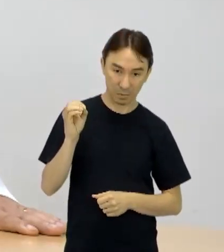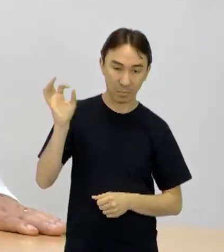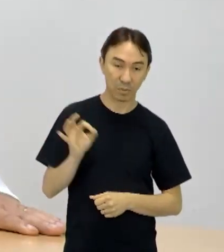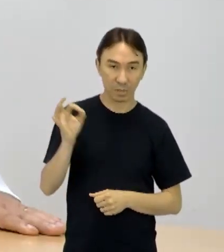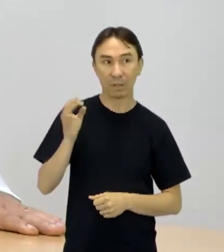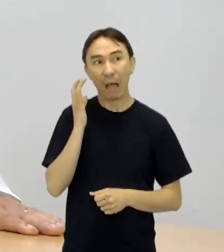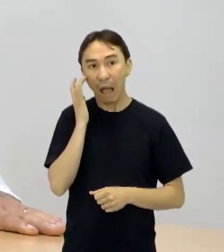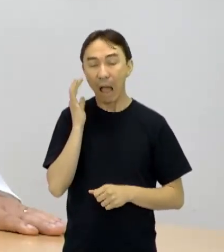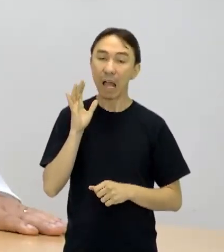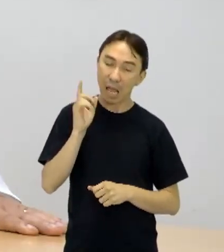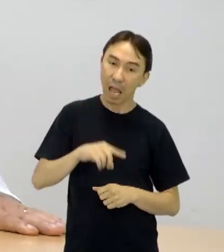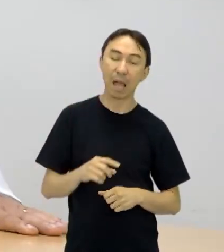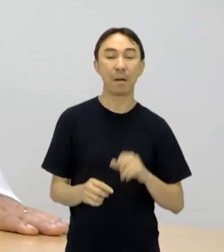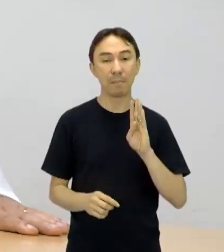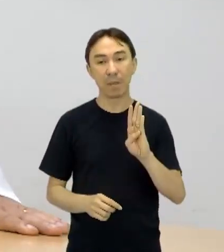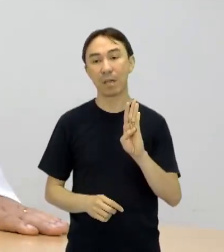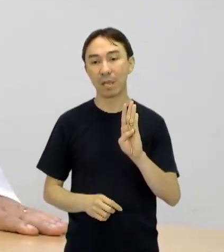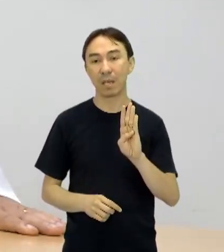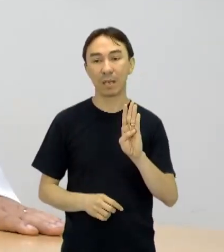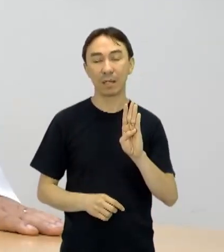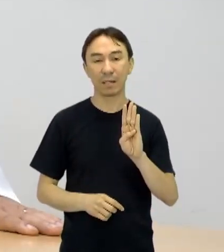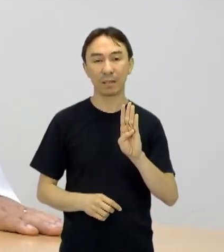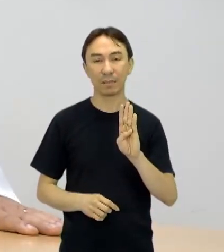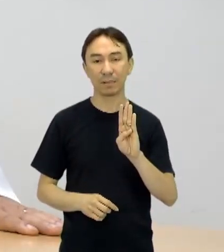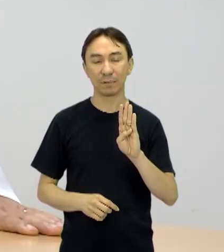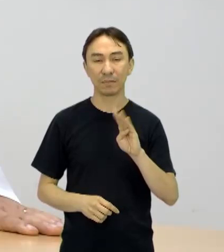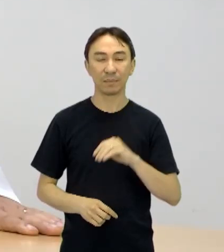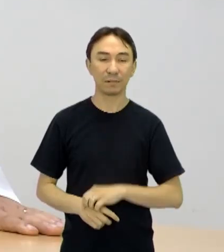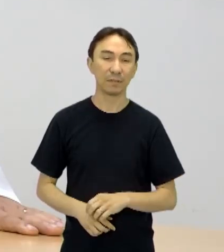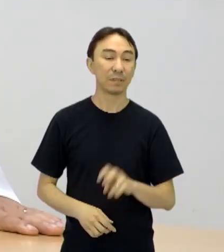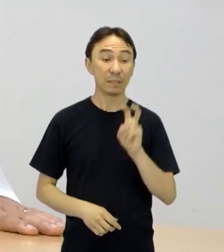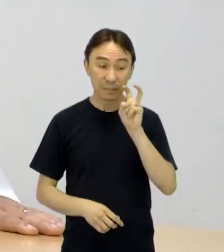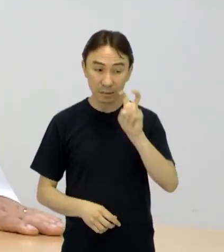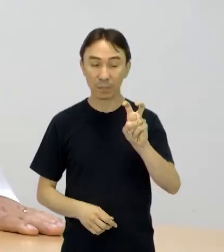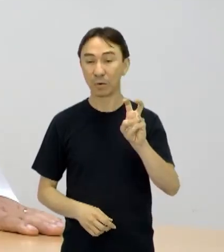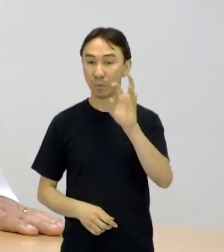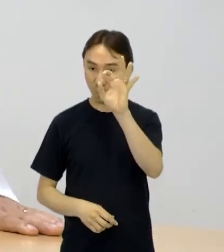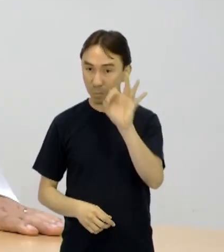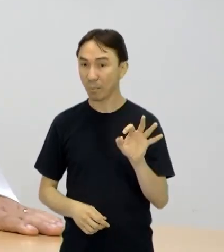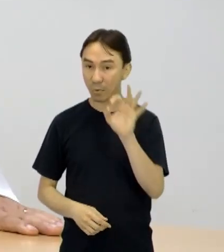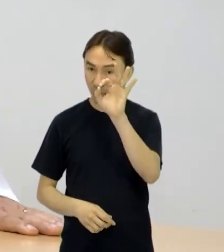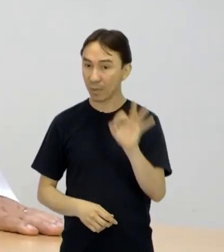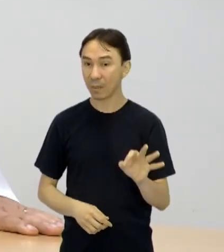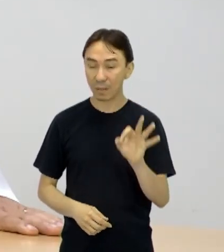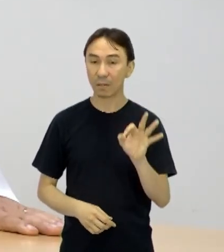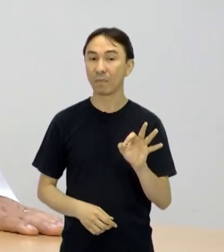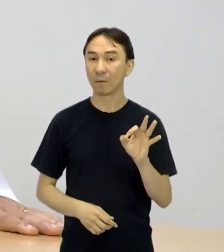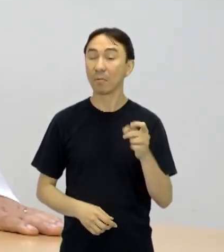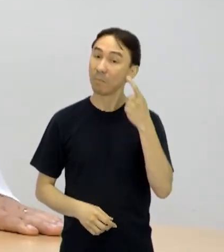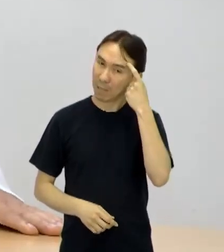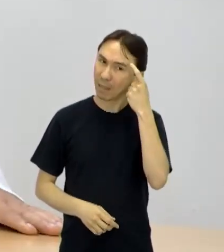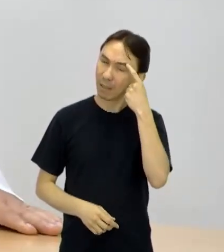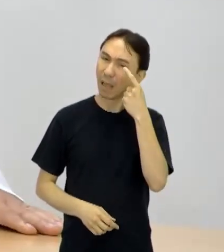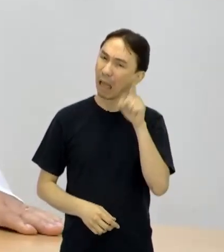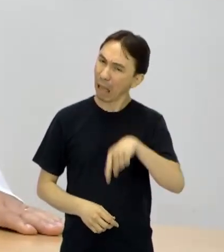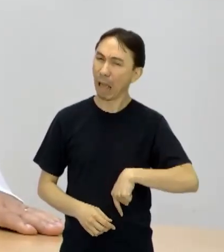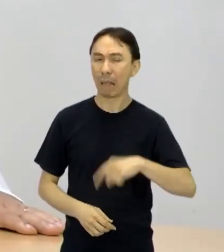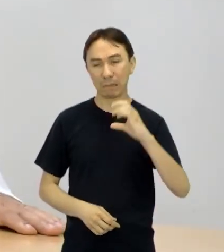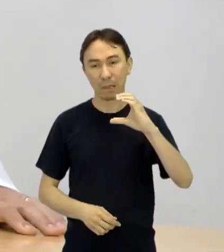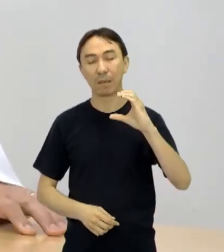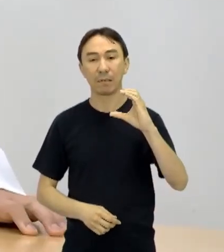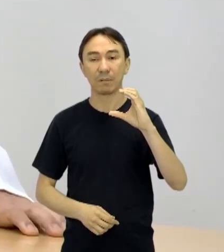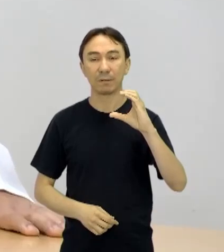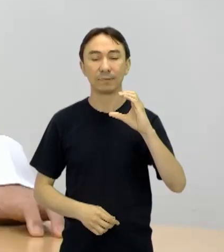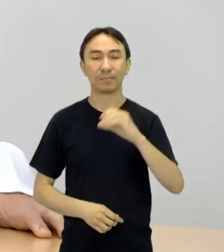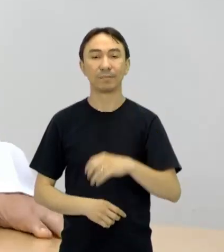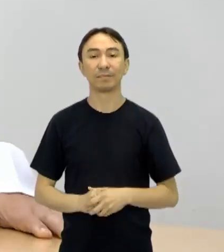B. E 5% somente acha que é a letra C.